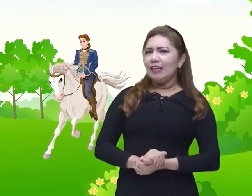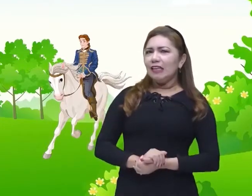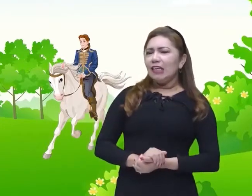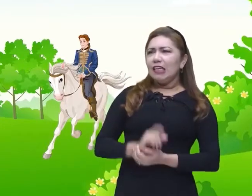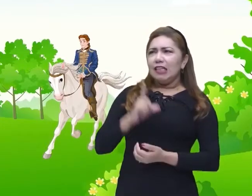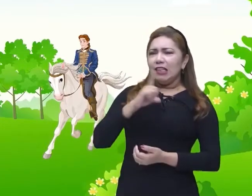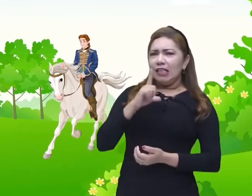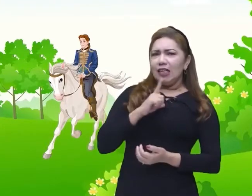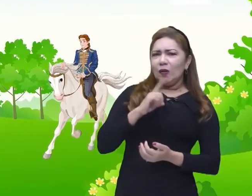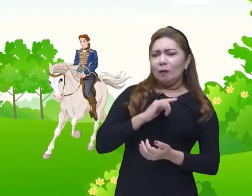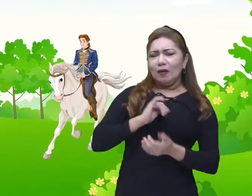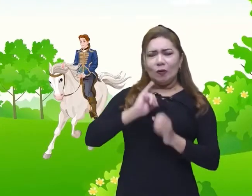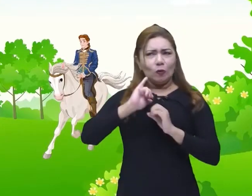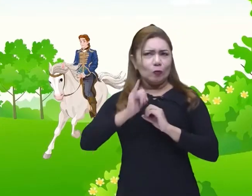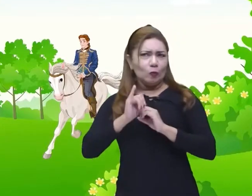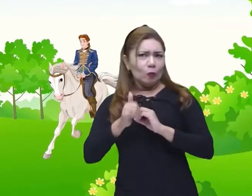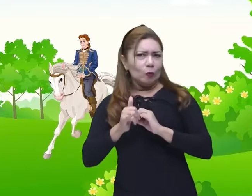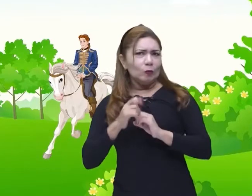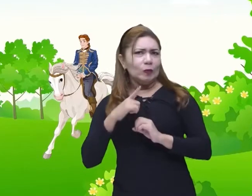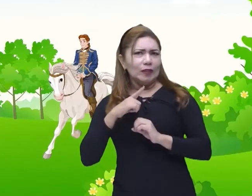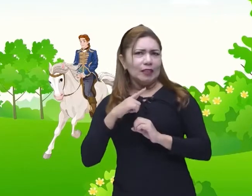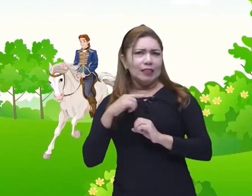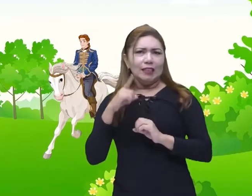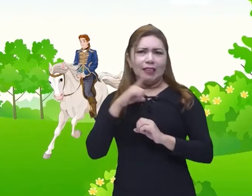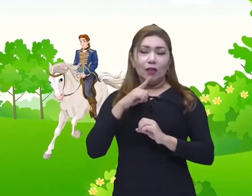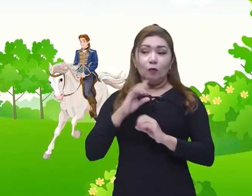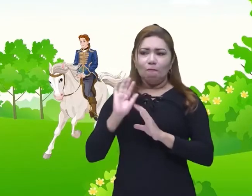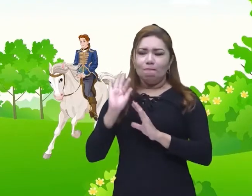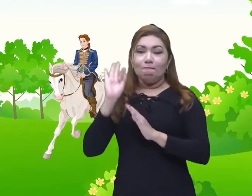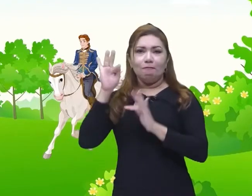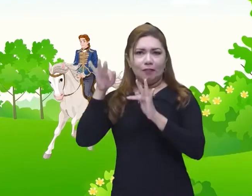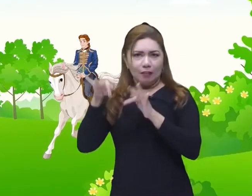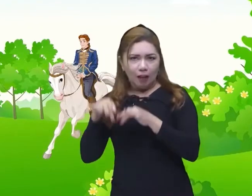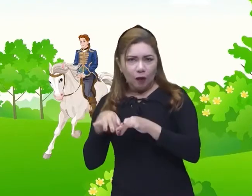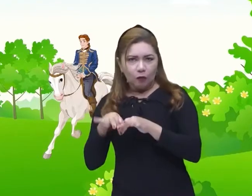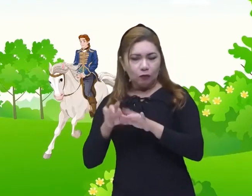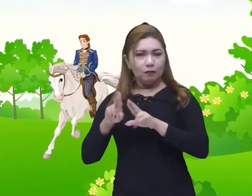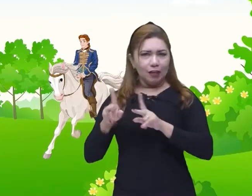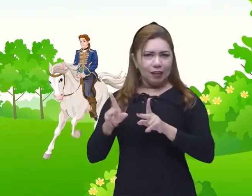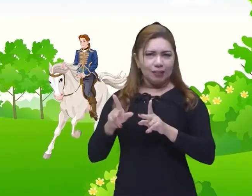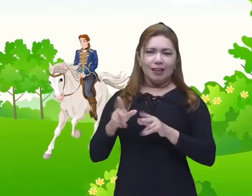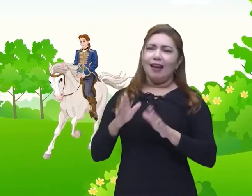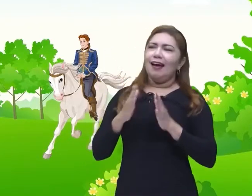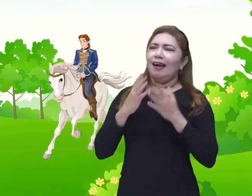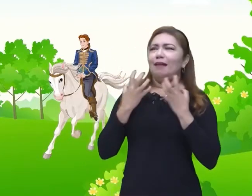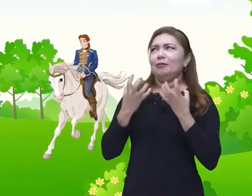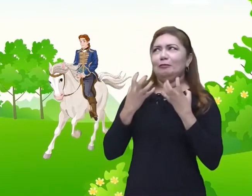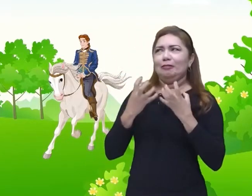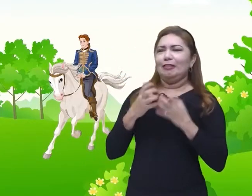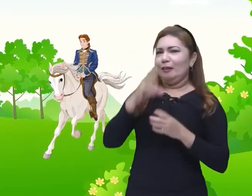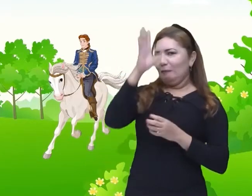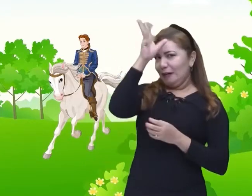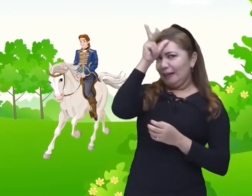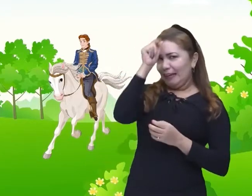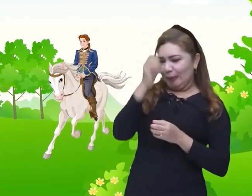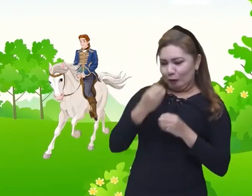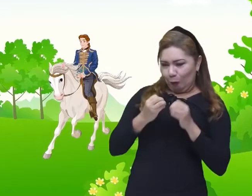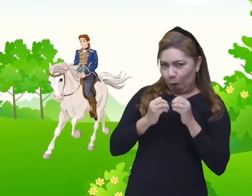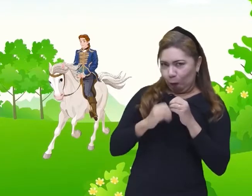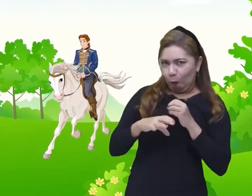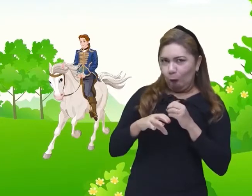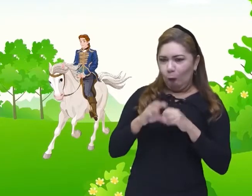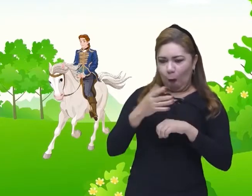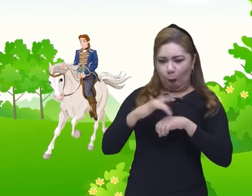algumas historinhas, às vezes possuem um final diferente, né? Mas eu queria uma galinha de ouro dessa. Uma galinha que